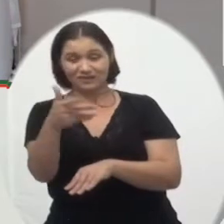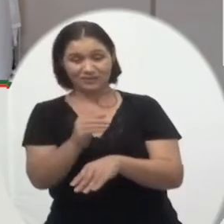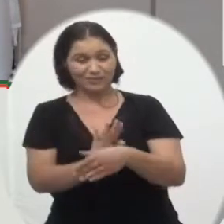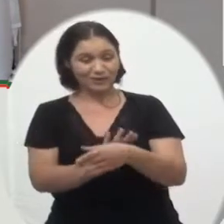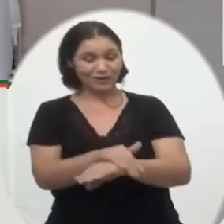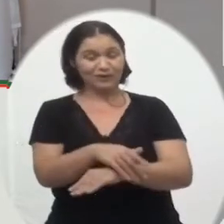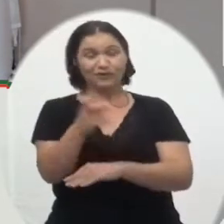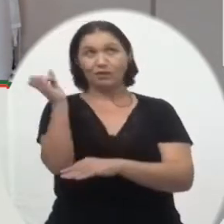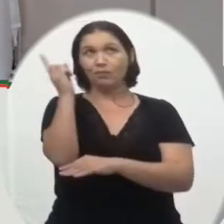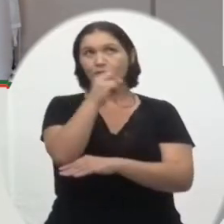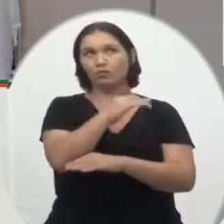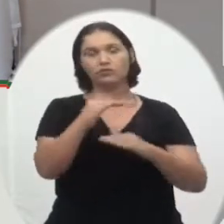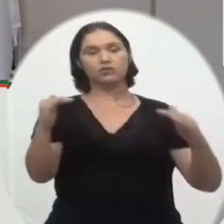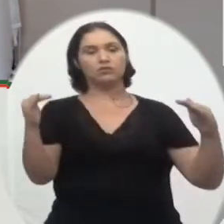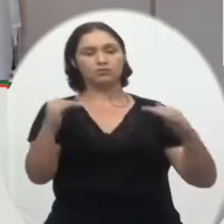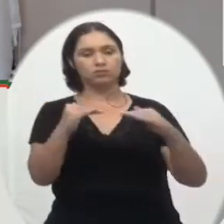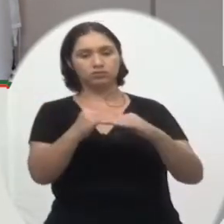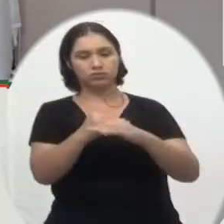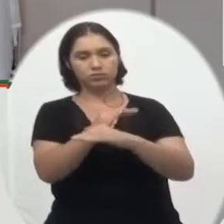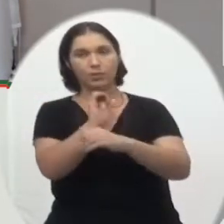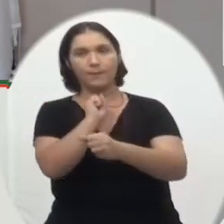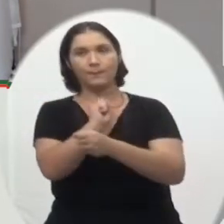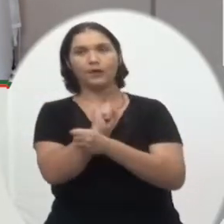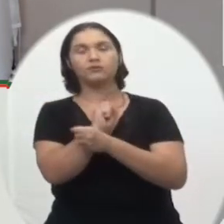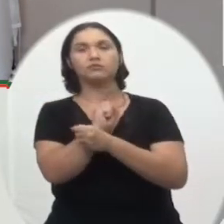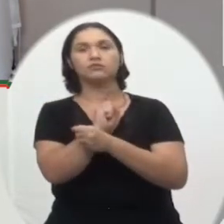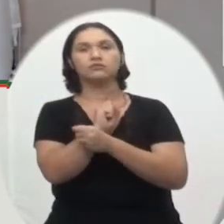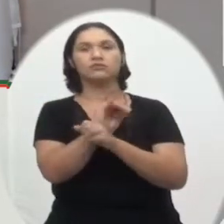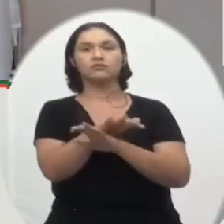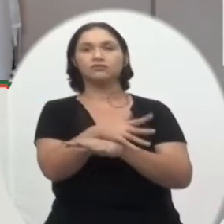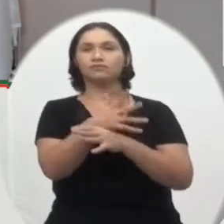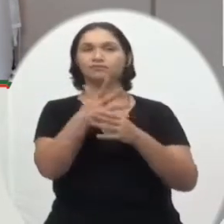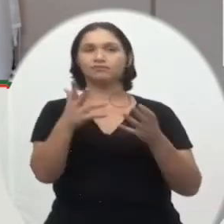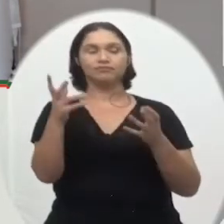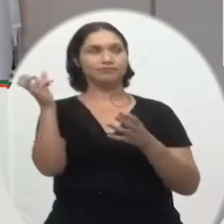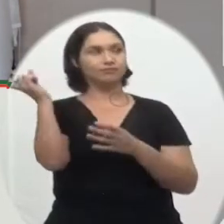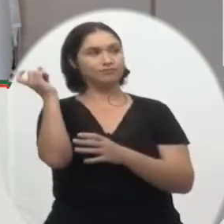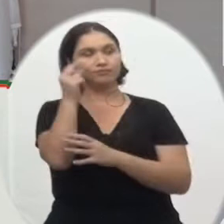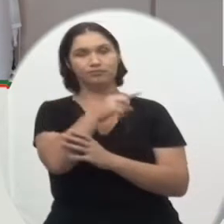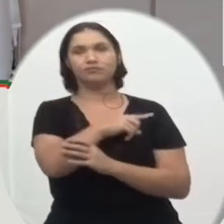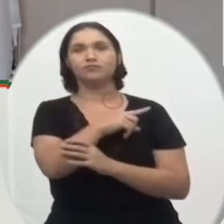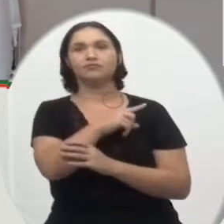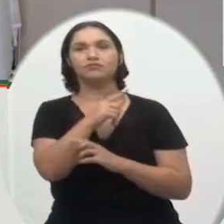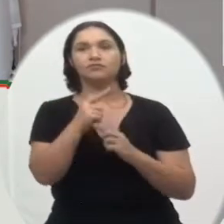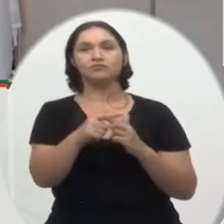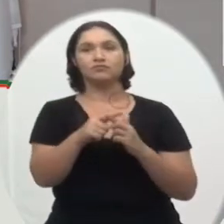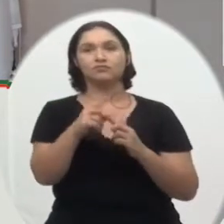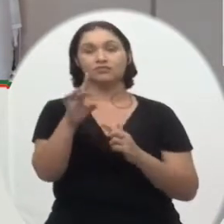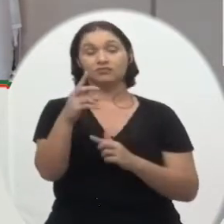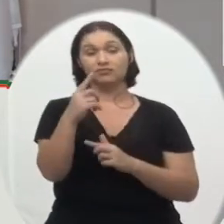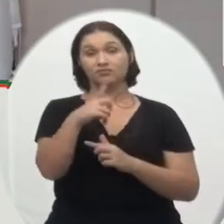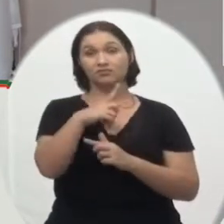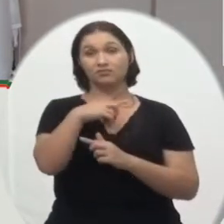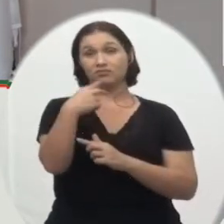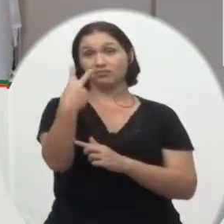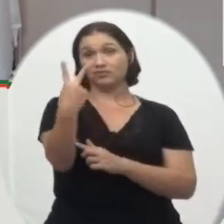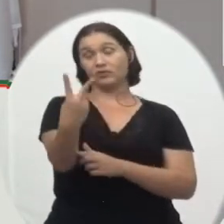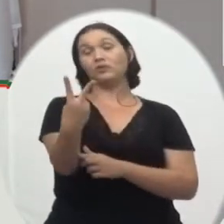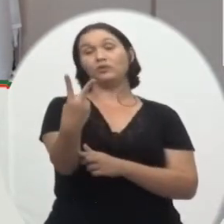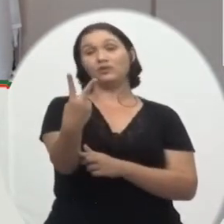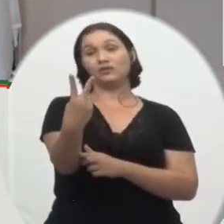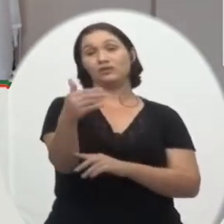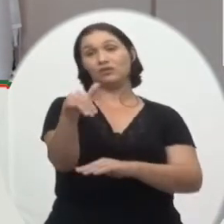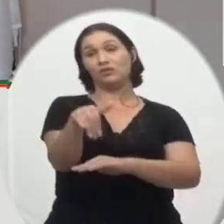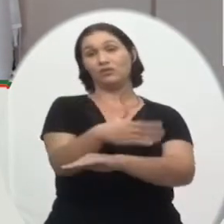é a Santa Luzia, onde pega Antônio Justo e vai para a primeira linha ali, tranca tudo, então é porque só tem duas vias. Hoje ou é a Avenida